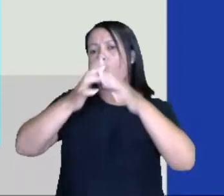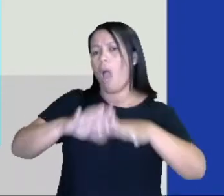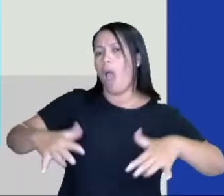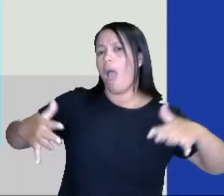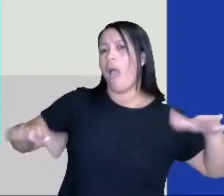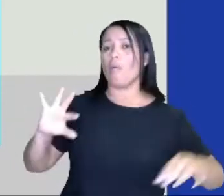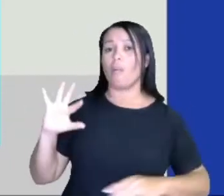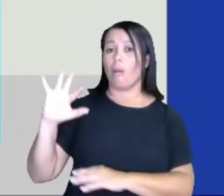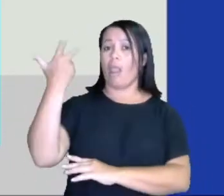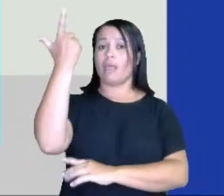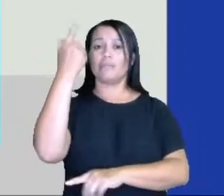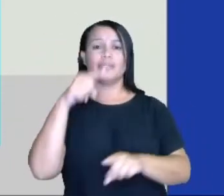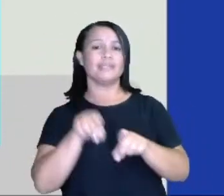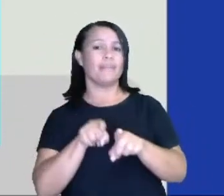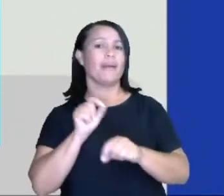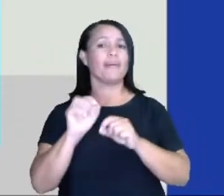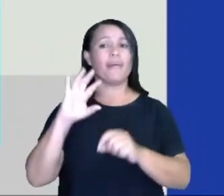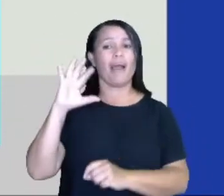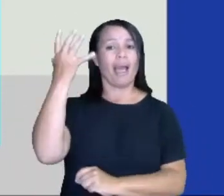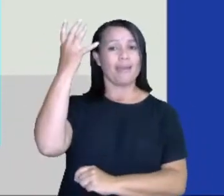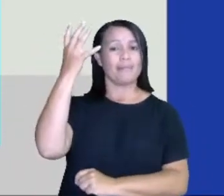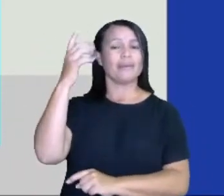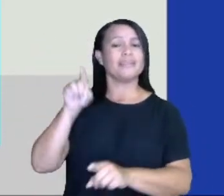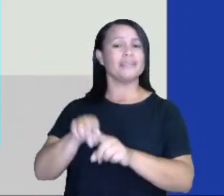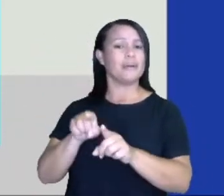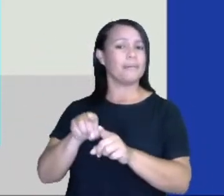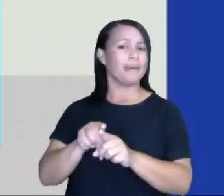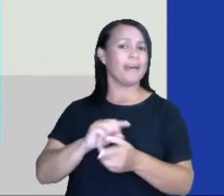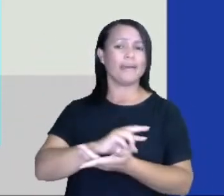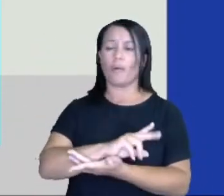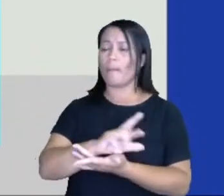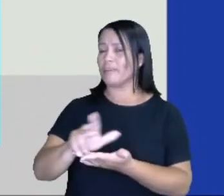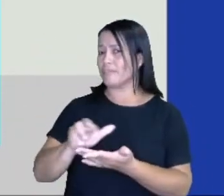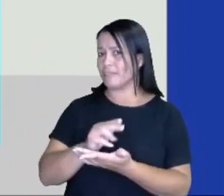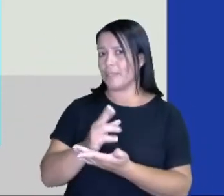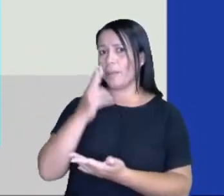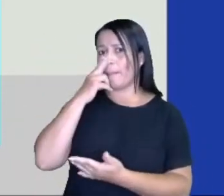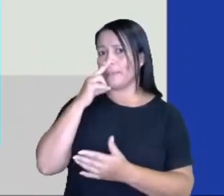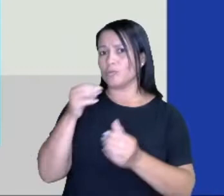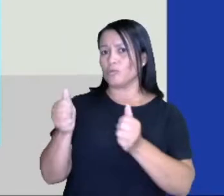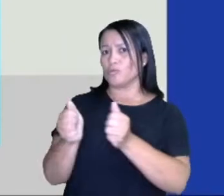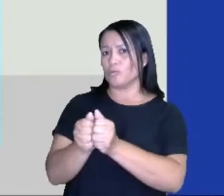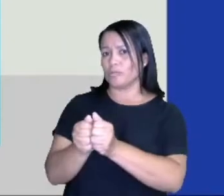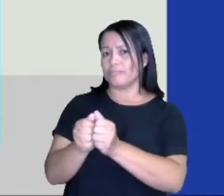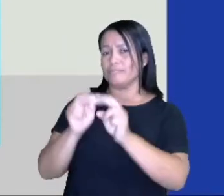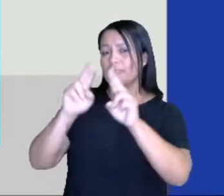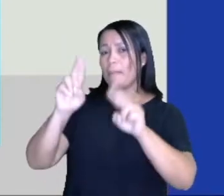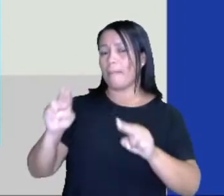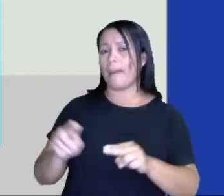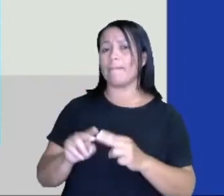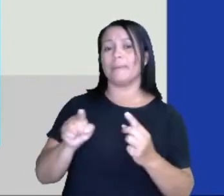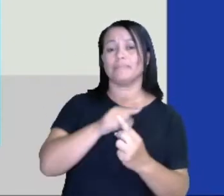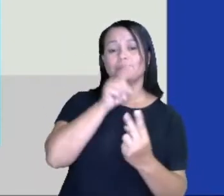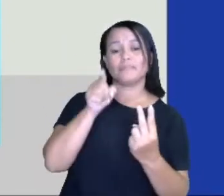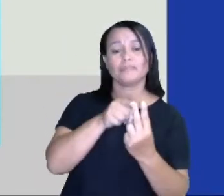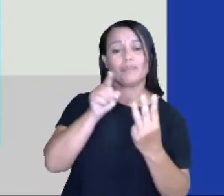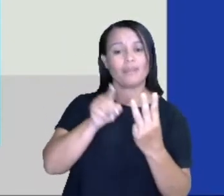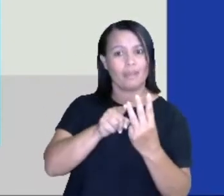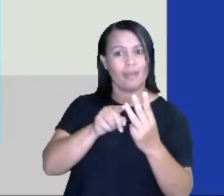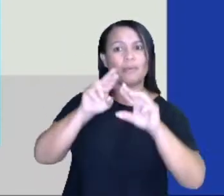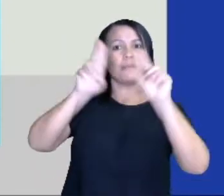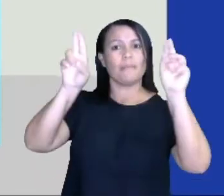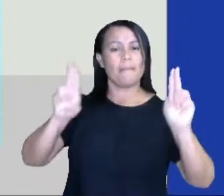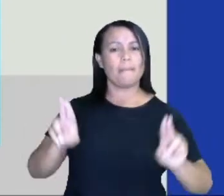hidrografia, ou vêm associados um ou mais fatores desse no mesmo mapa. Os mapas econômicos,